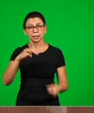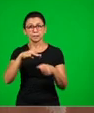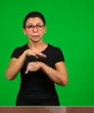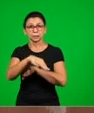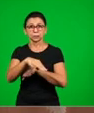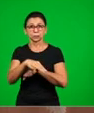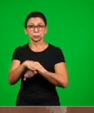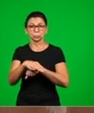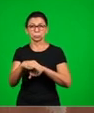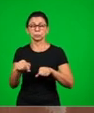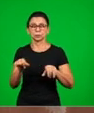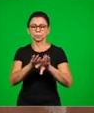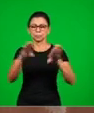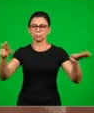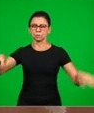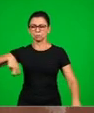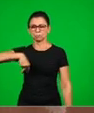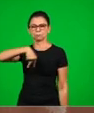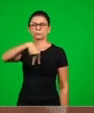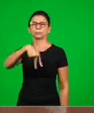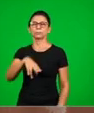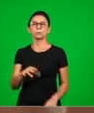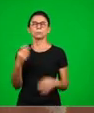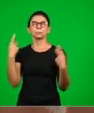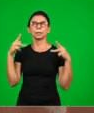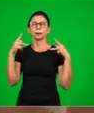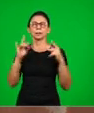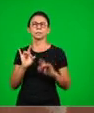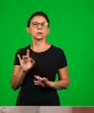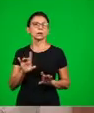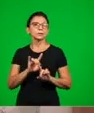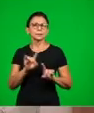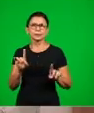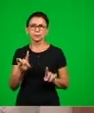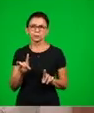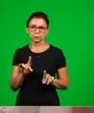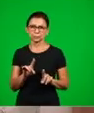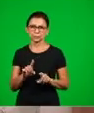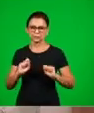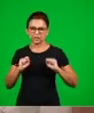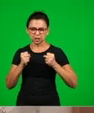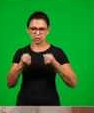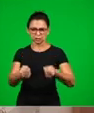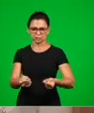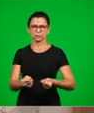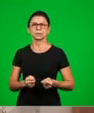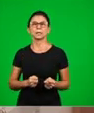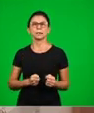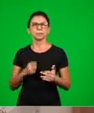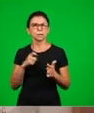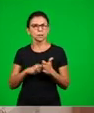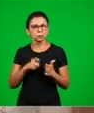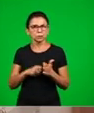morre para dar vida à ovelha. Você não vive da morte da ovelha, mas você morre para que a ovelha possa